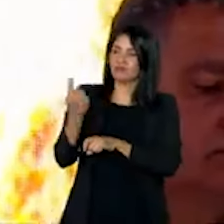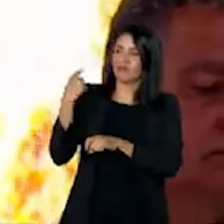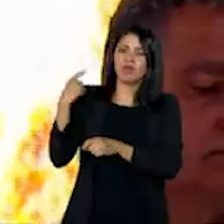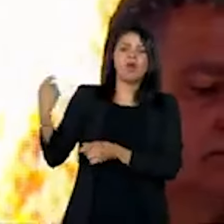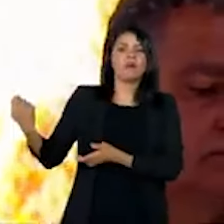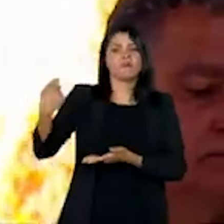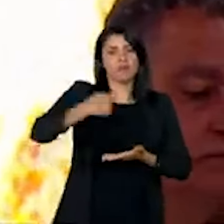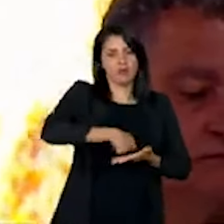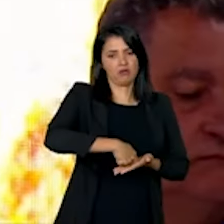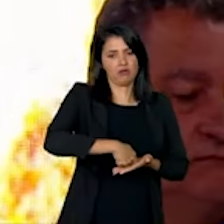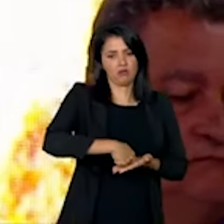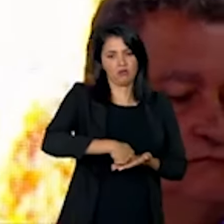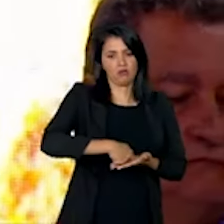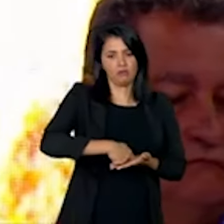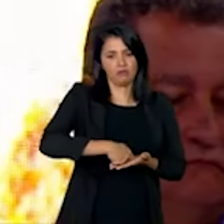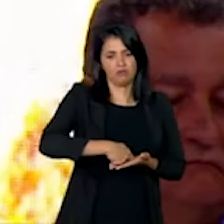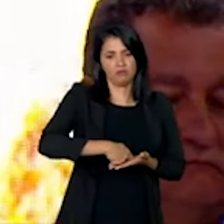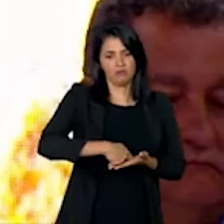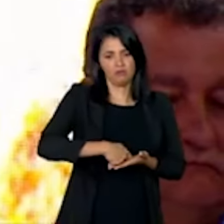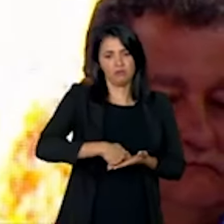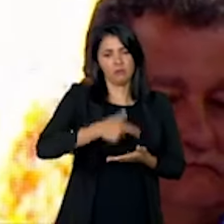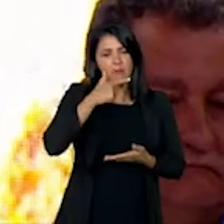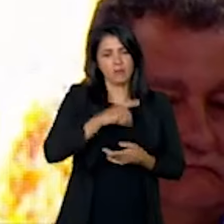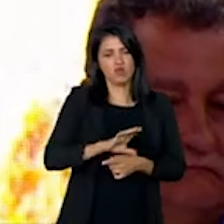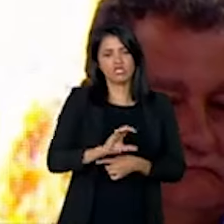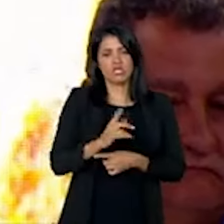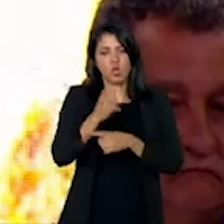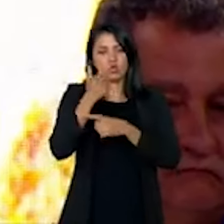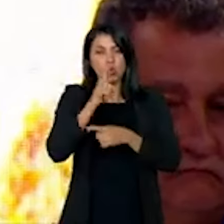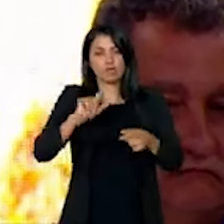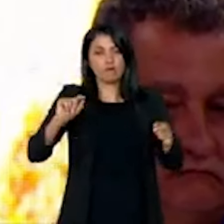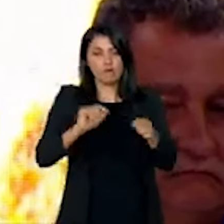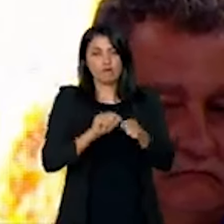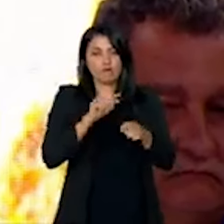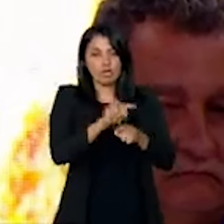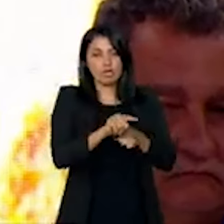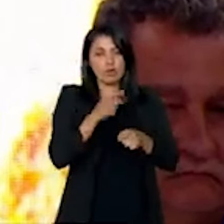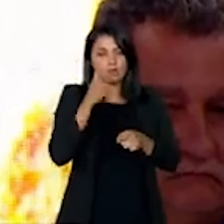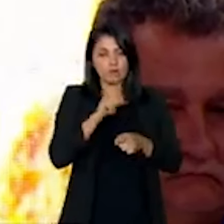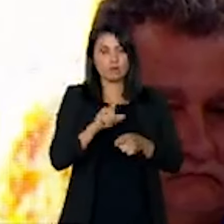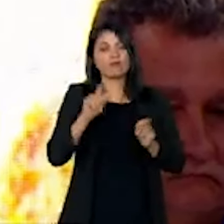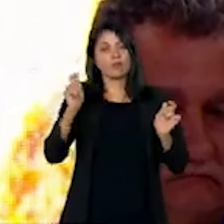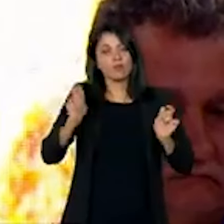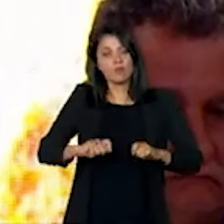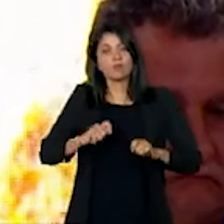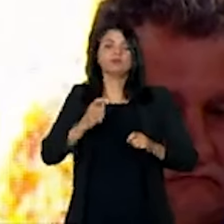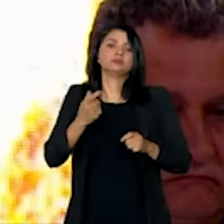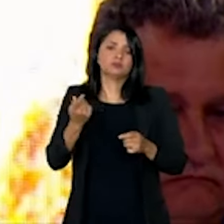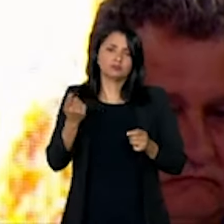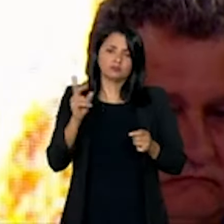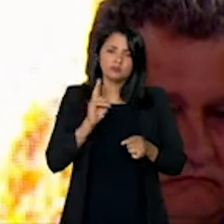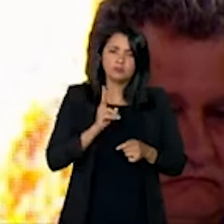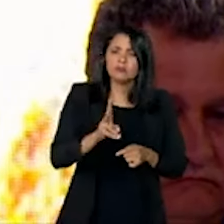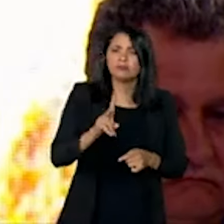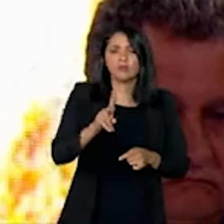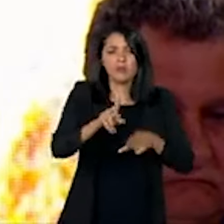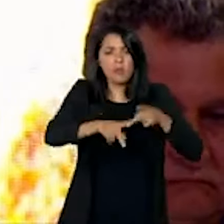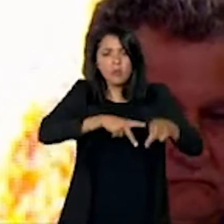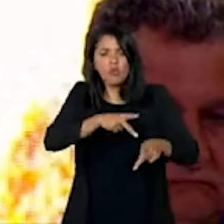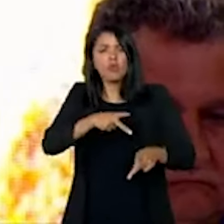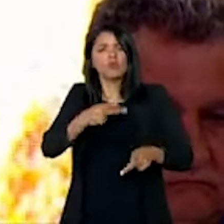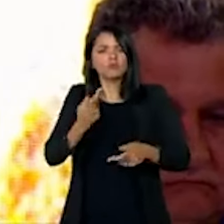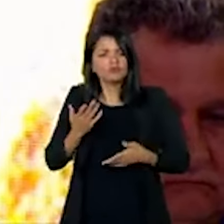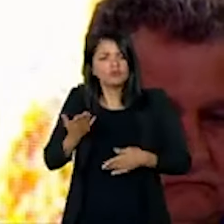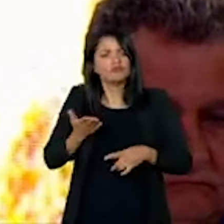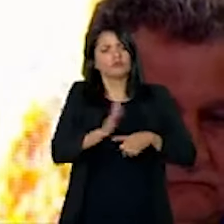paguem pelo sequestro de carbono que nós fazemos para que a gente possa sustentar o nosso povo.